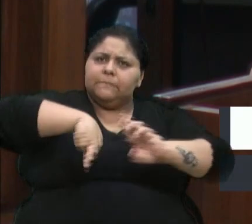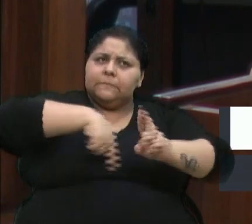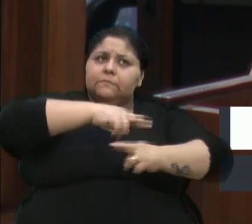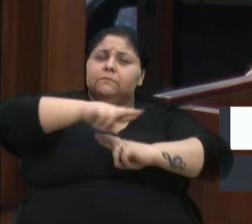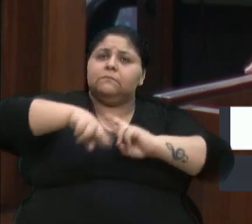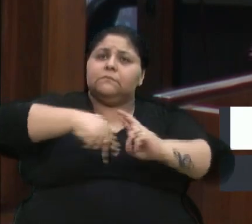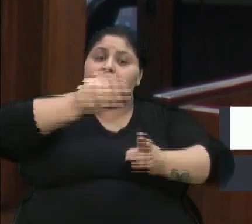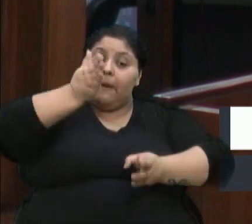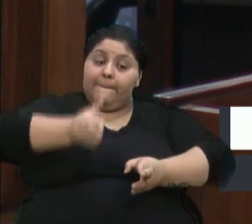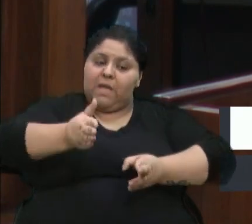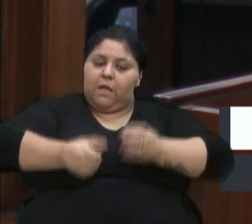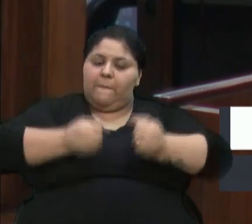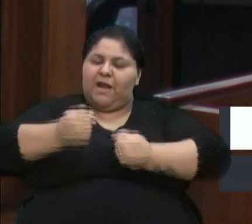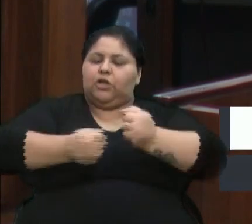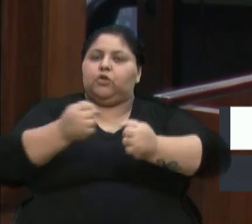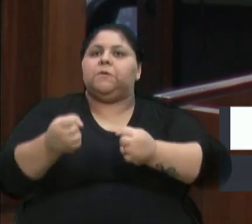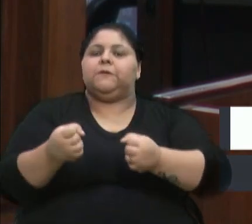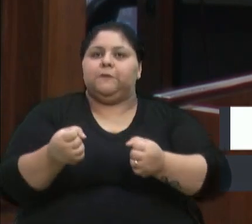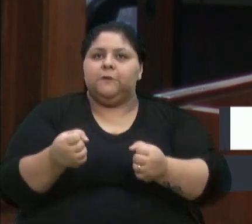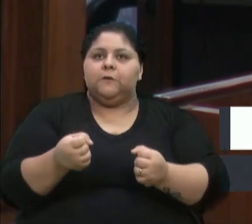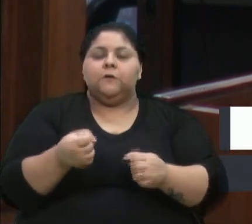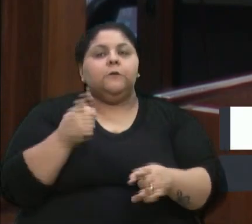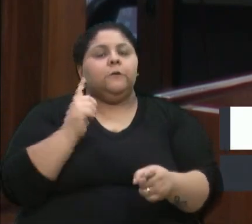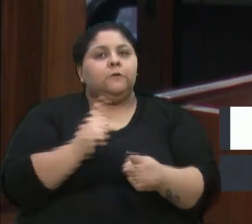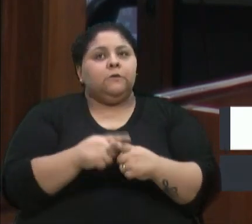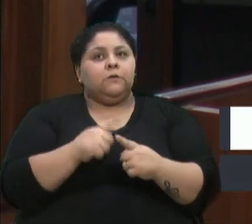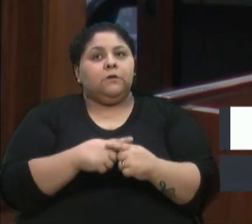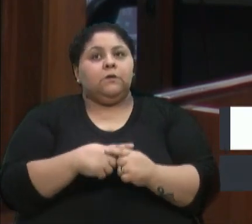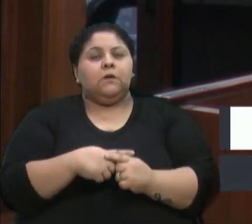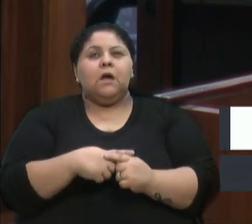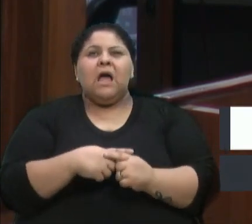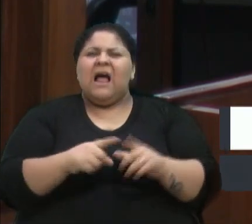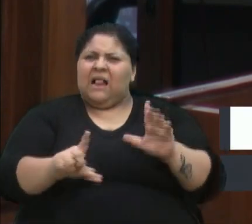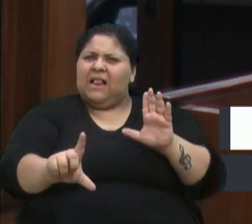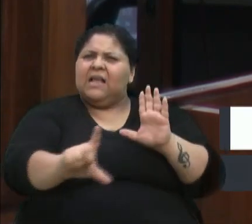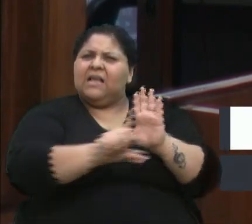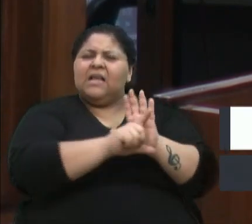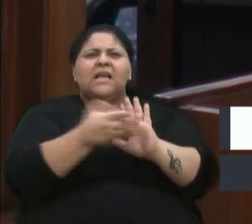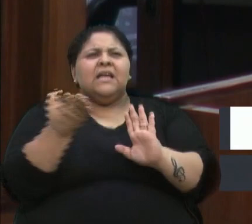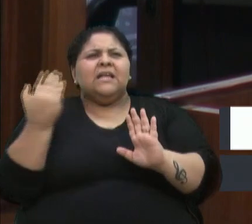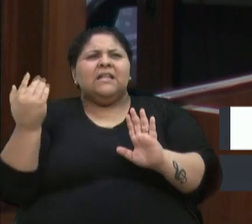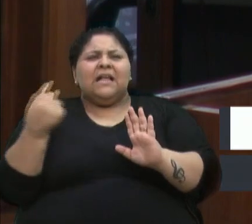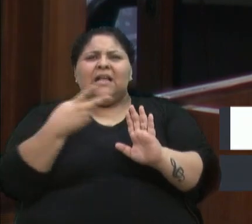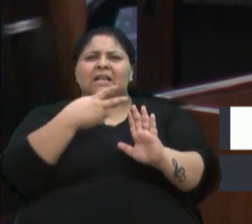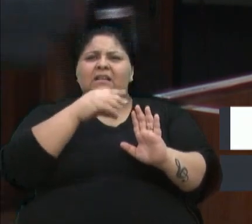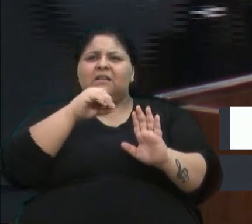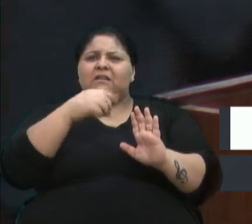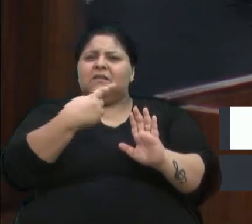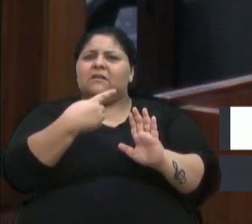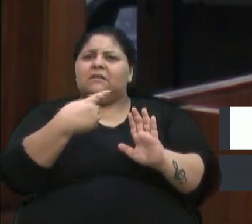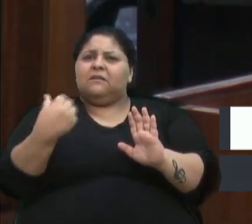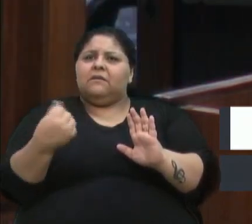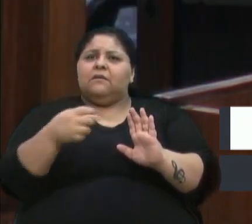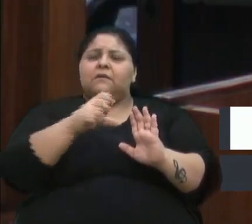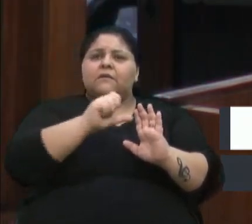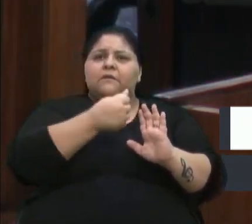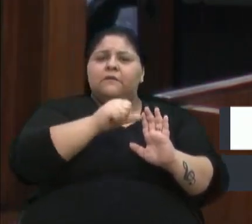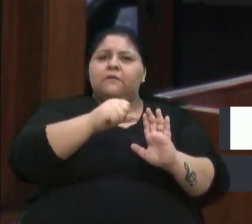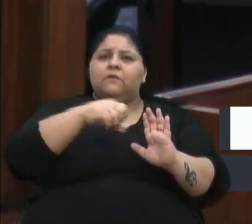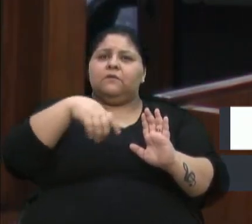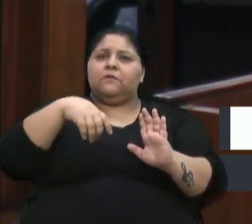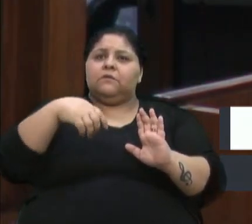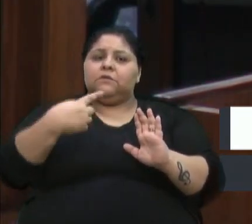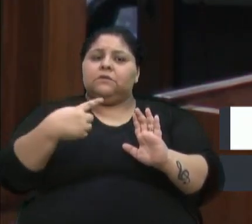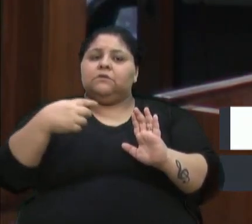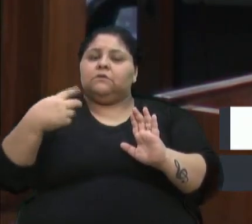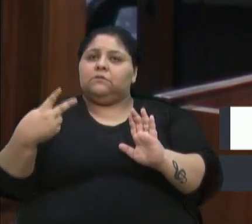à meia maratona, porque uma lei, lá de 2016, a lei número 8.124, de